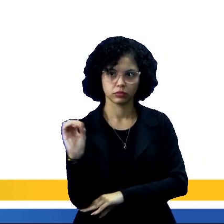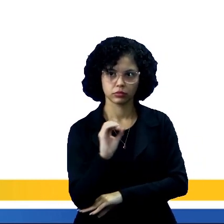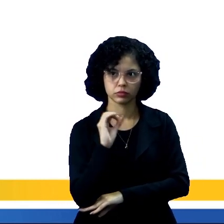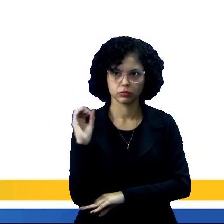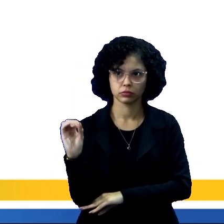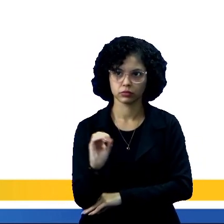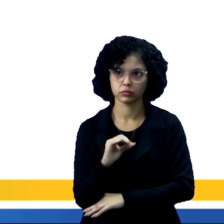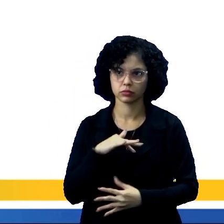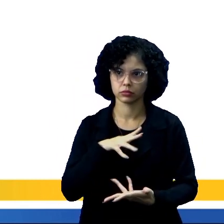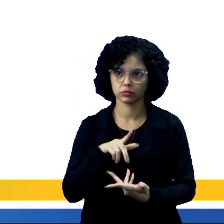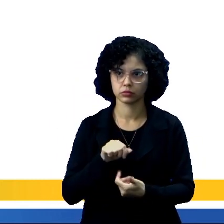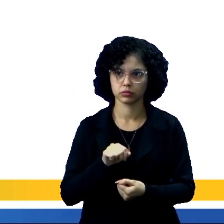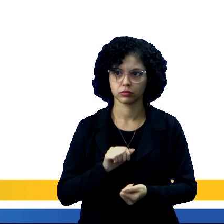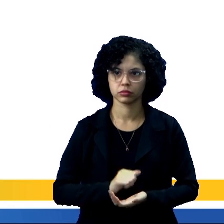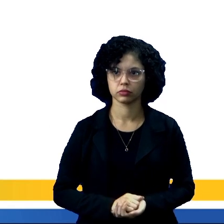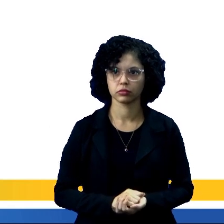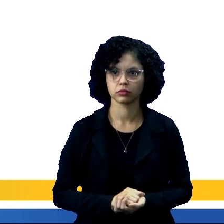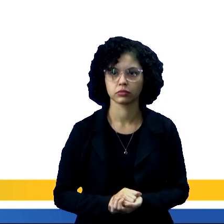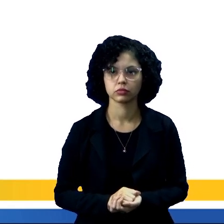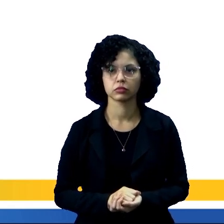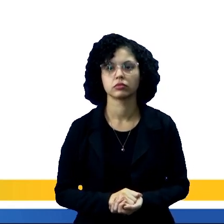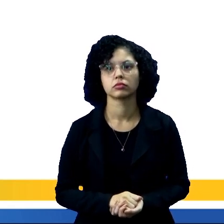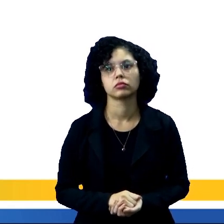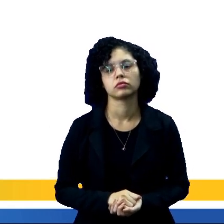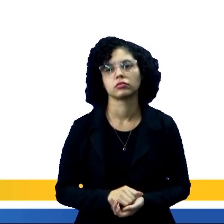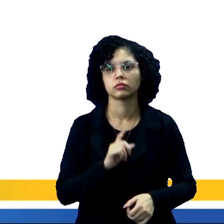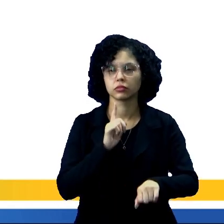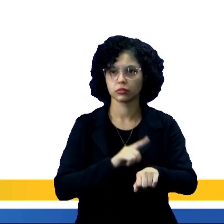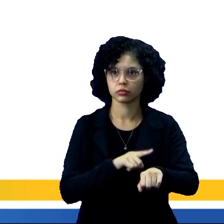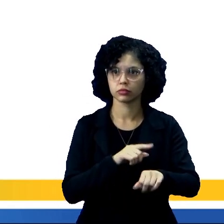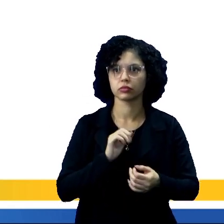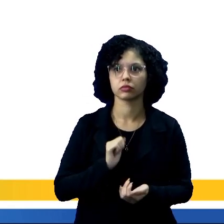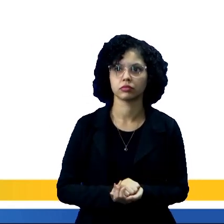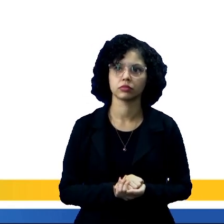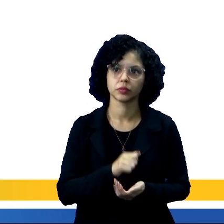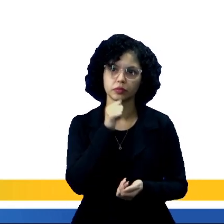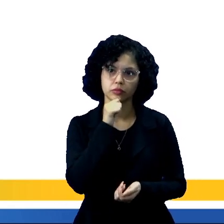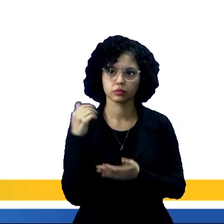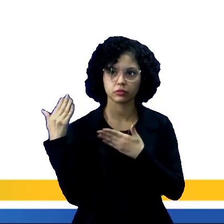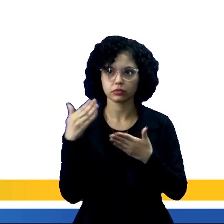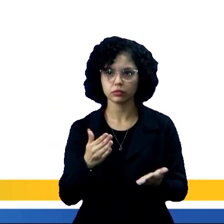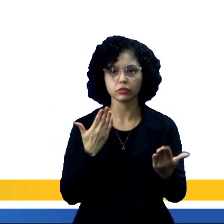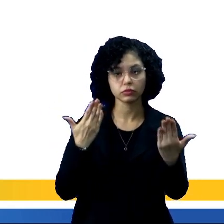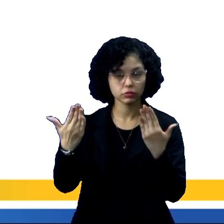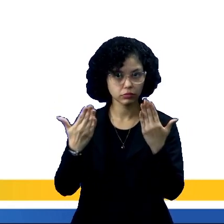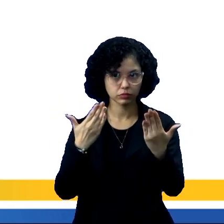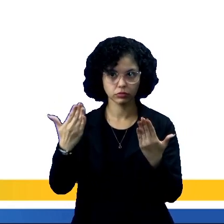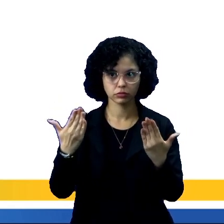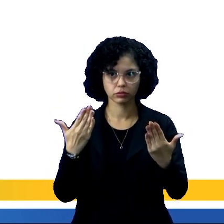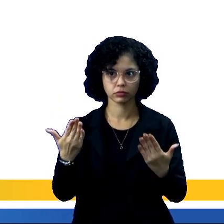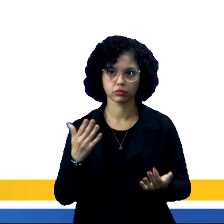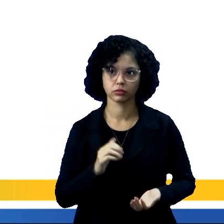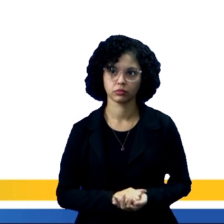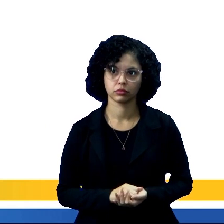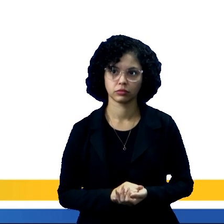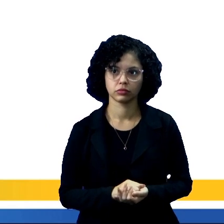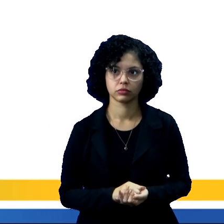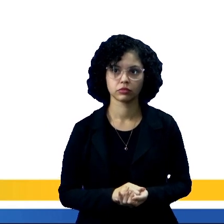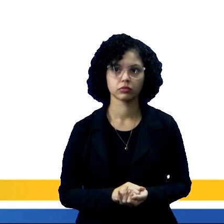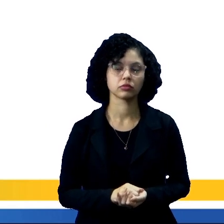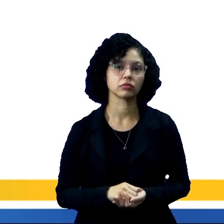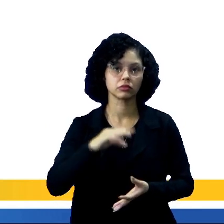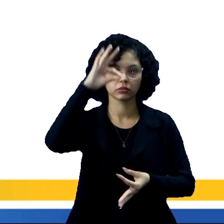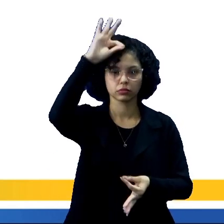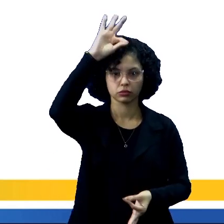movimento da rotação da Terra, aos fusos horários, convenções que determinam os paralelos